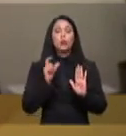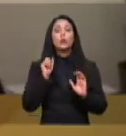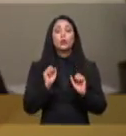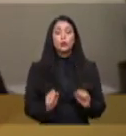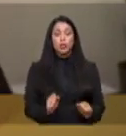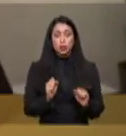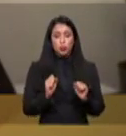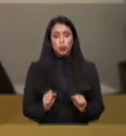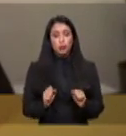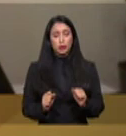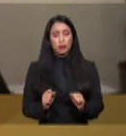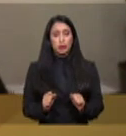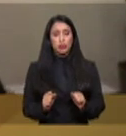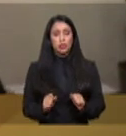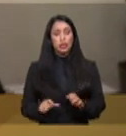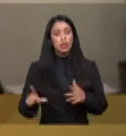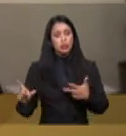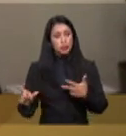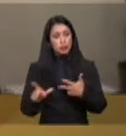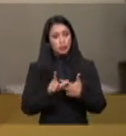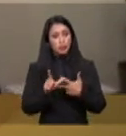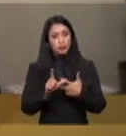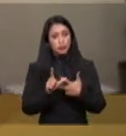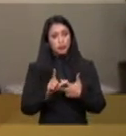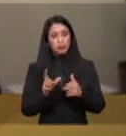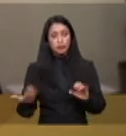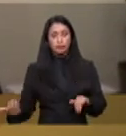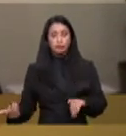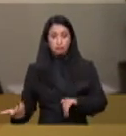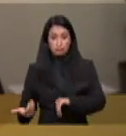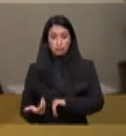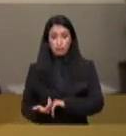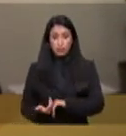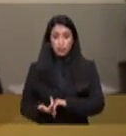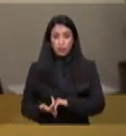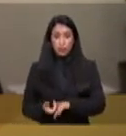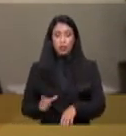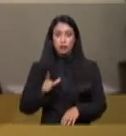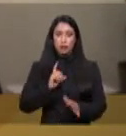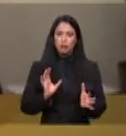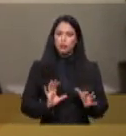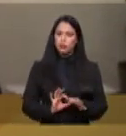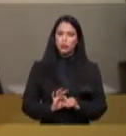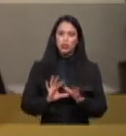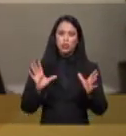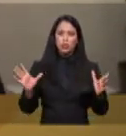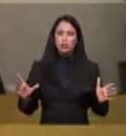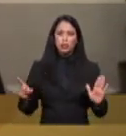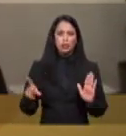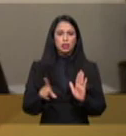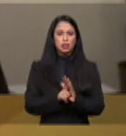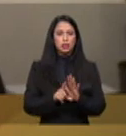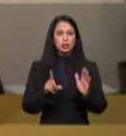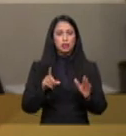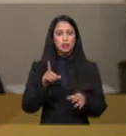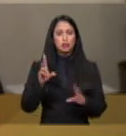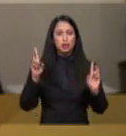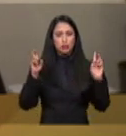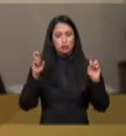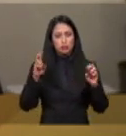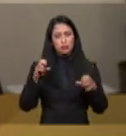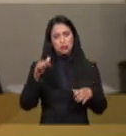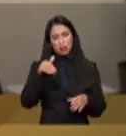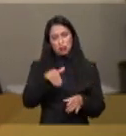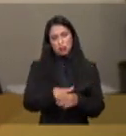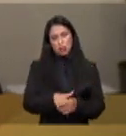de conformação legislativa do Congresso Nacional, que está autorizado a legislar em matéria eleitoral,